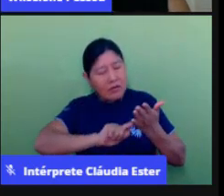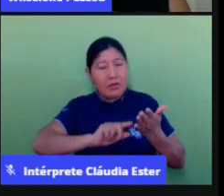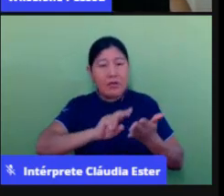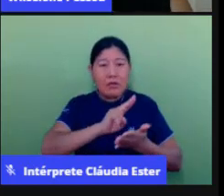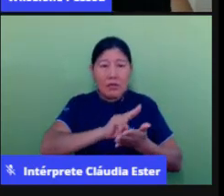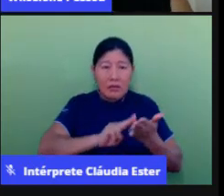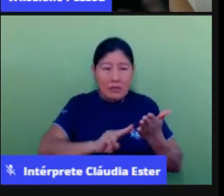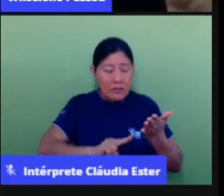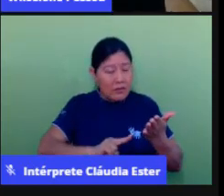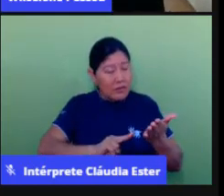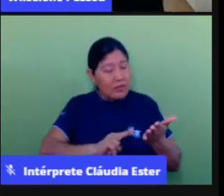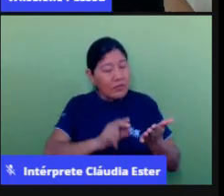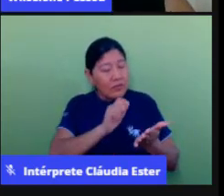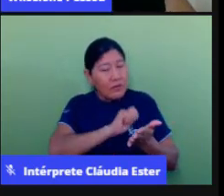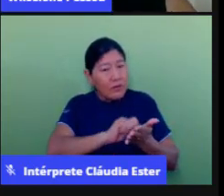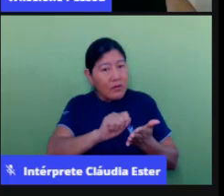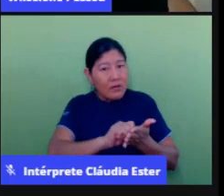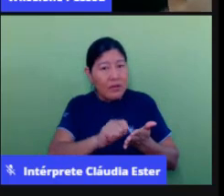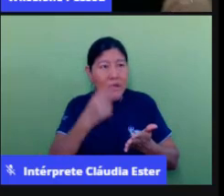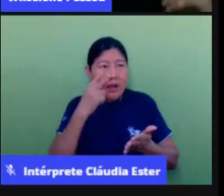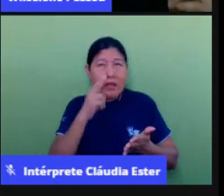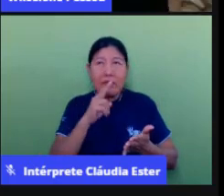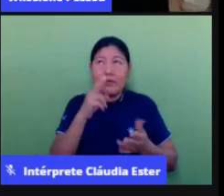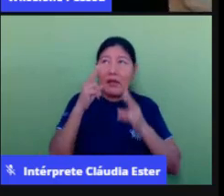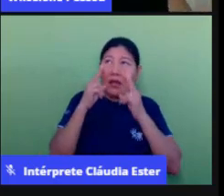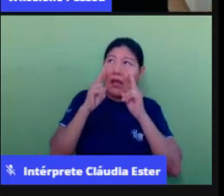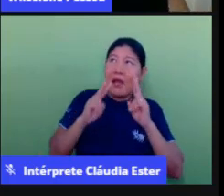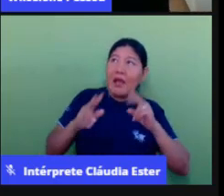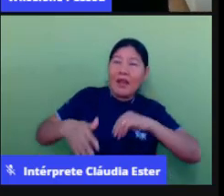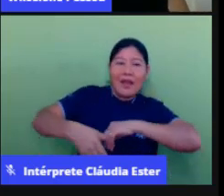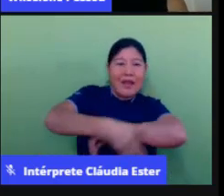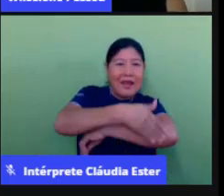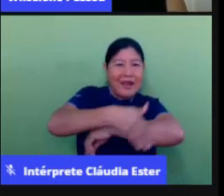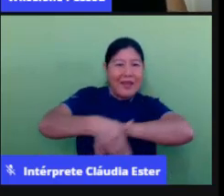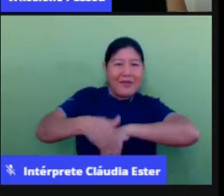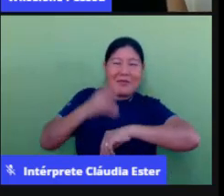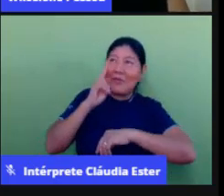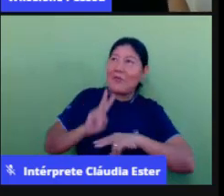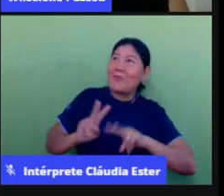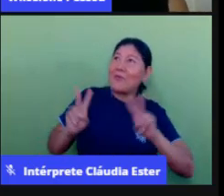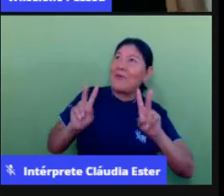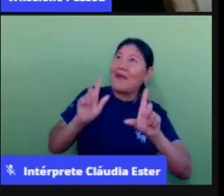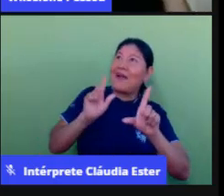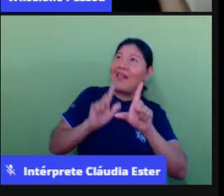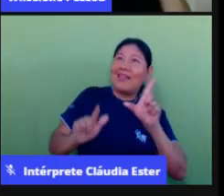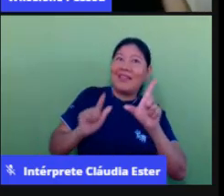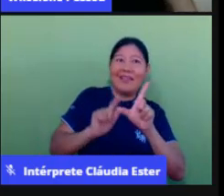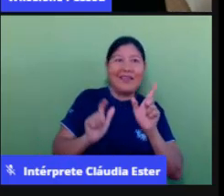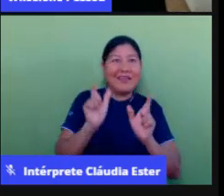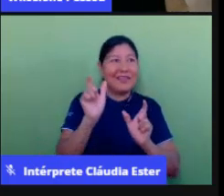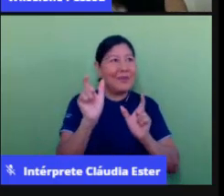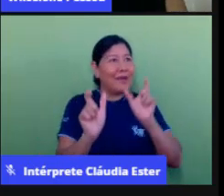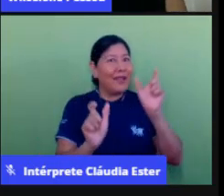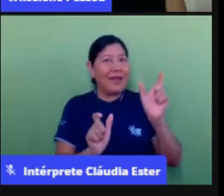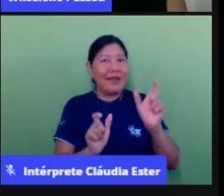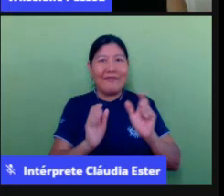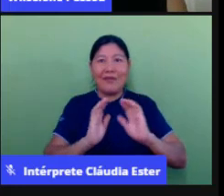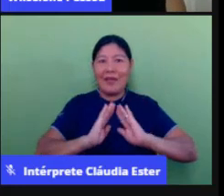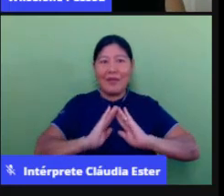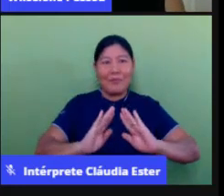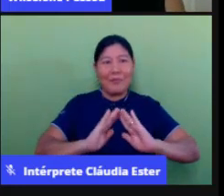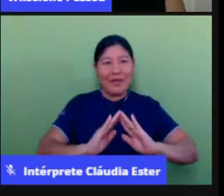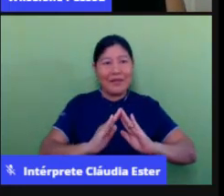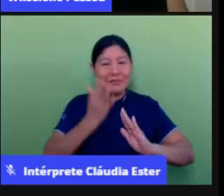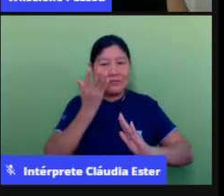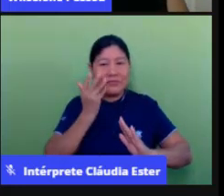elas começam a observar as letras na rua, nos outdoors, na casa dela, enfim. E aí eu peço, então, para essa criança uma atividade